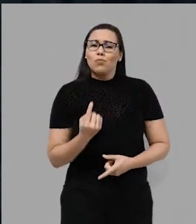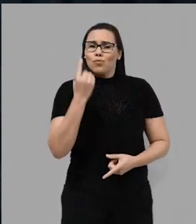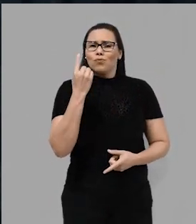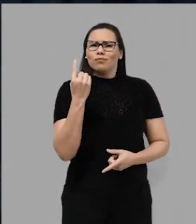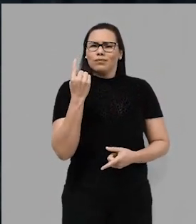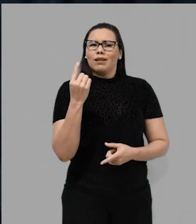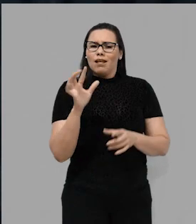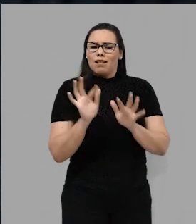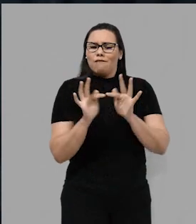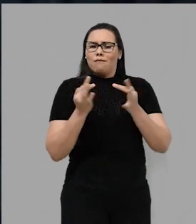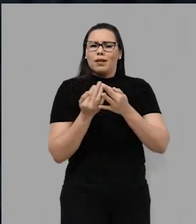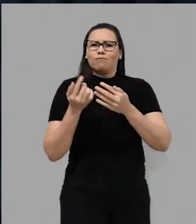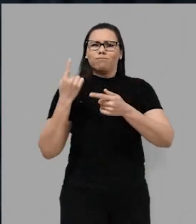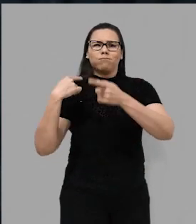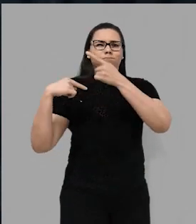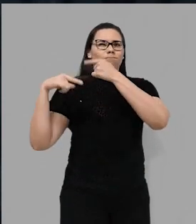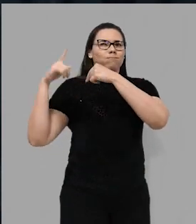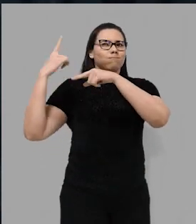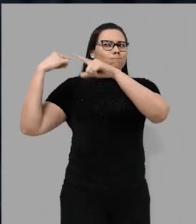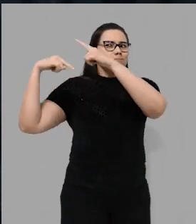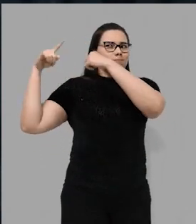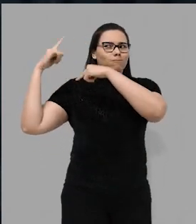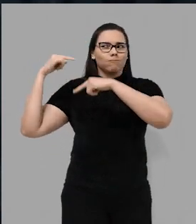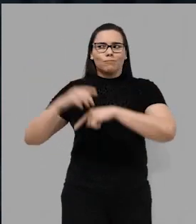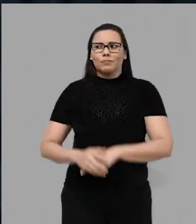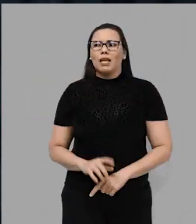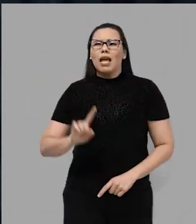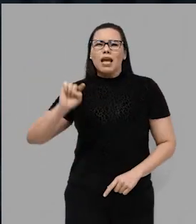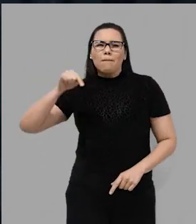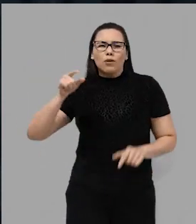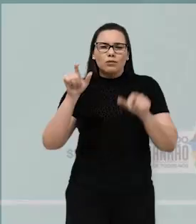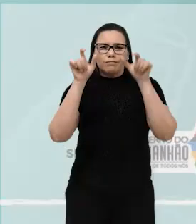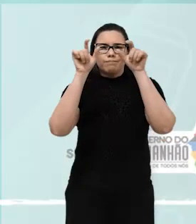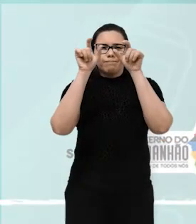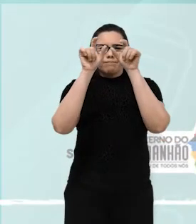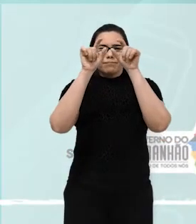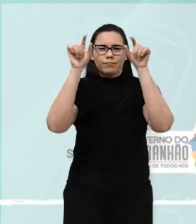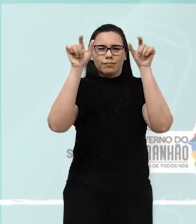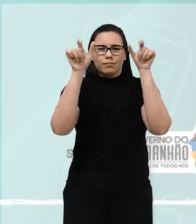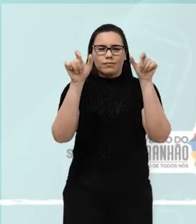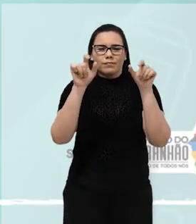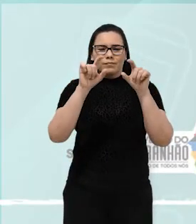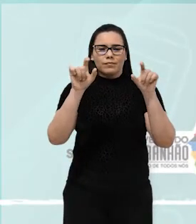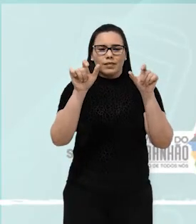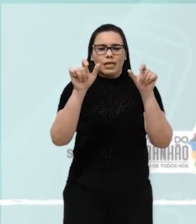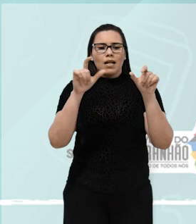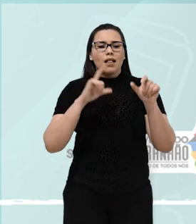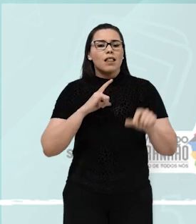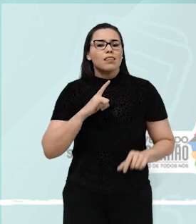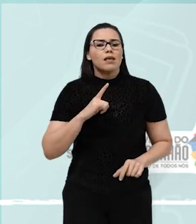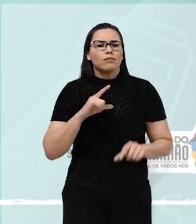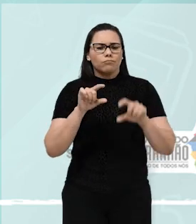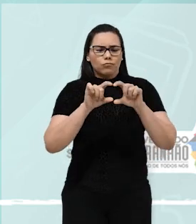ao descer nessa árvore aqui, você vai chegar em um outro ancestral aqui, ó. Esse ancestral